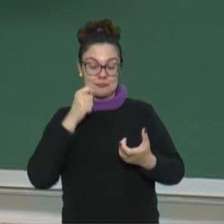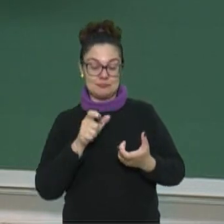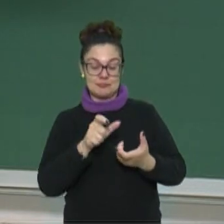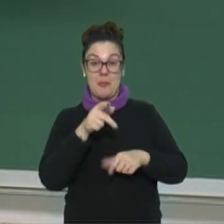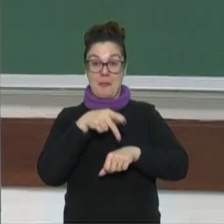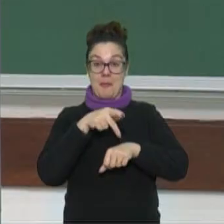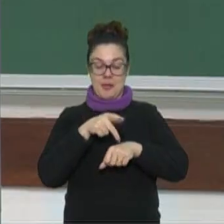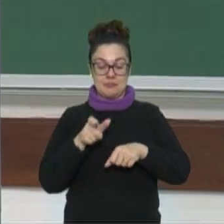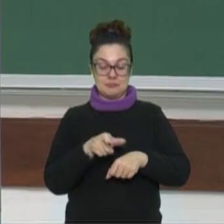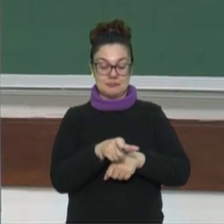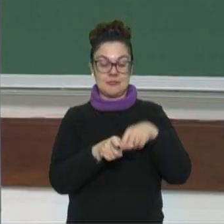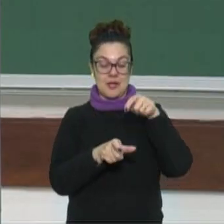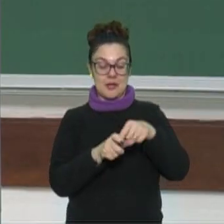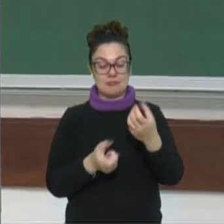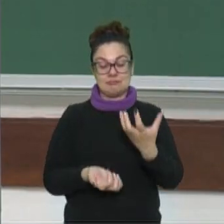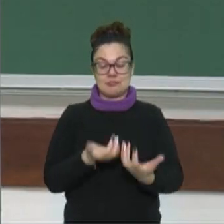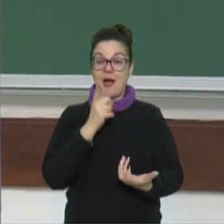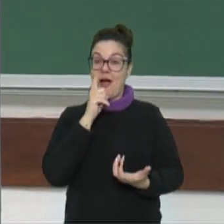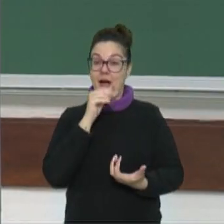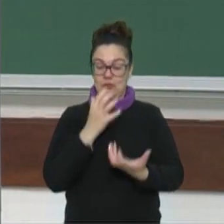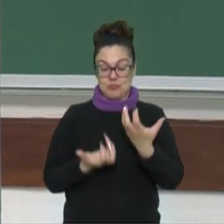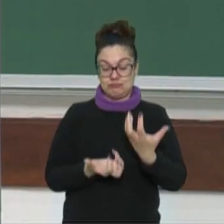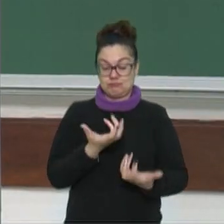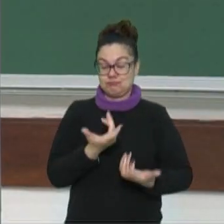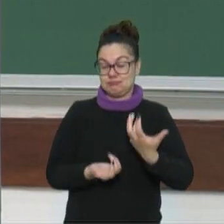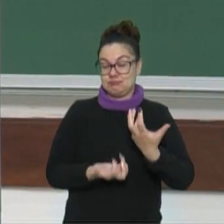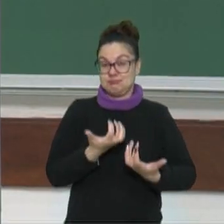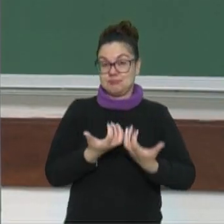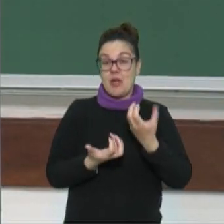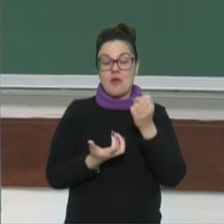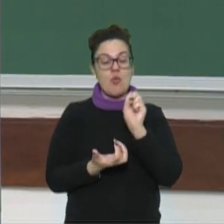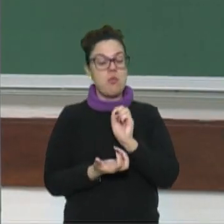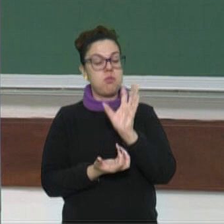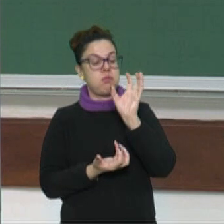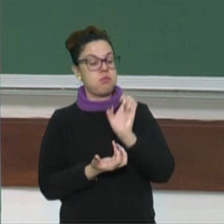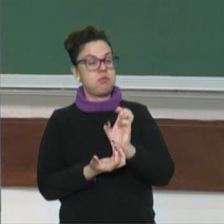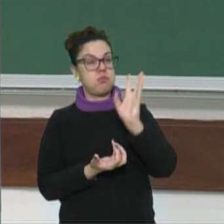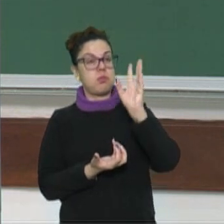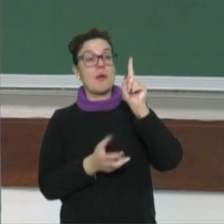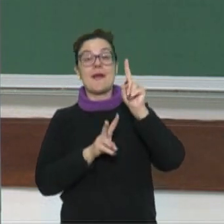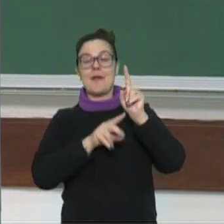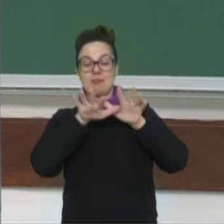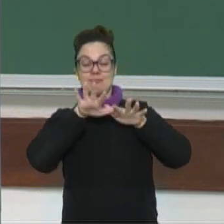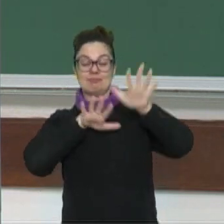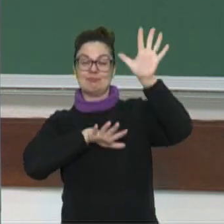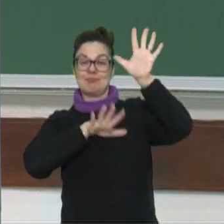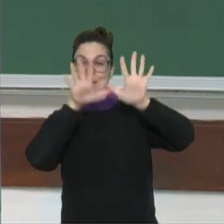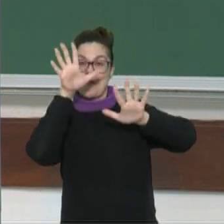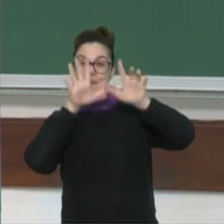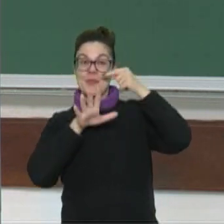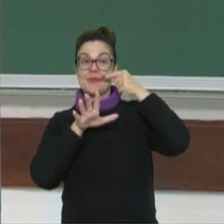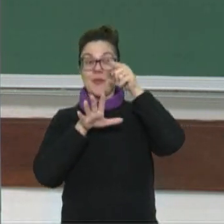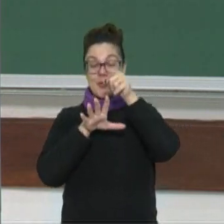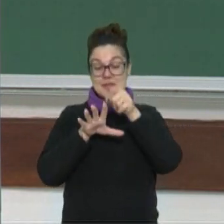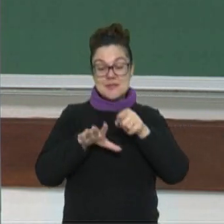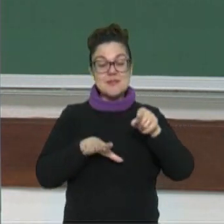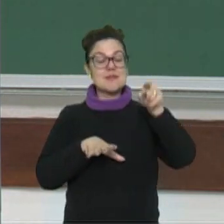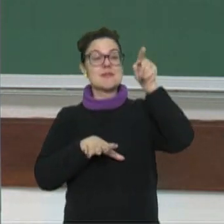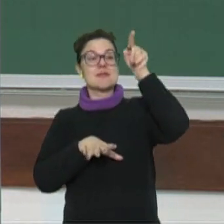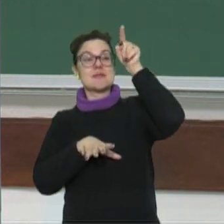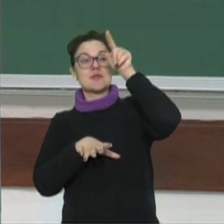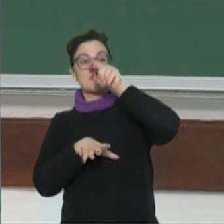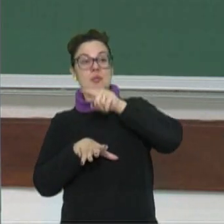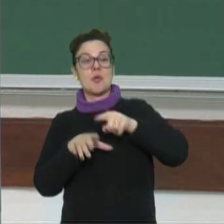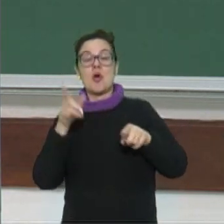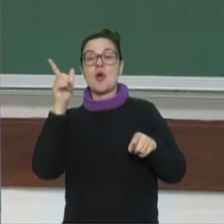caldeira cheia de água, essa caldeira vai gerar vapor, e esse vapor vai gerar movimento. Esse movimento aqui você vai